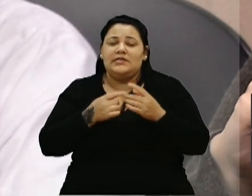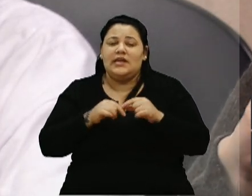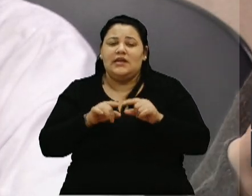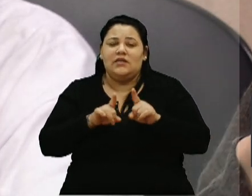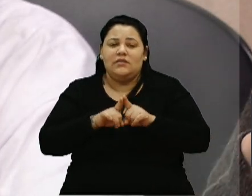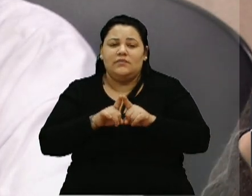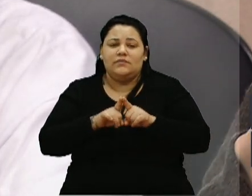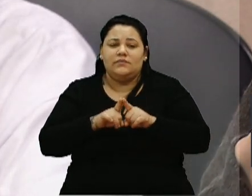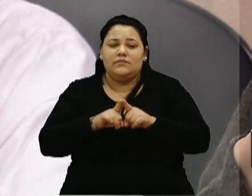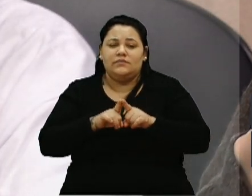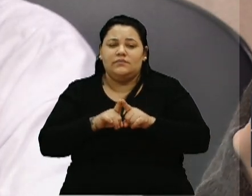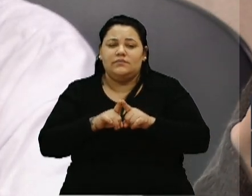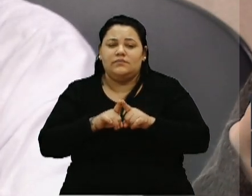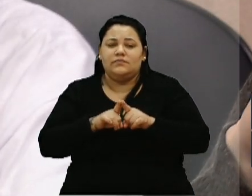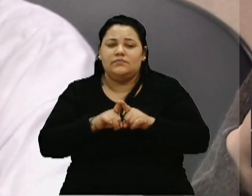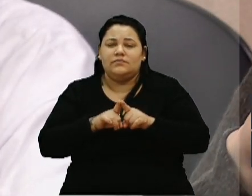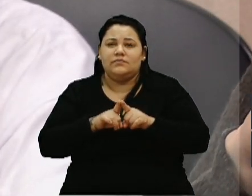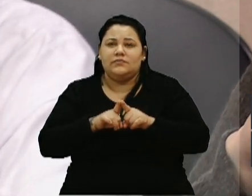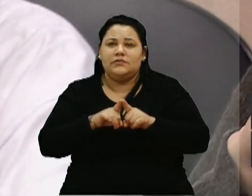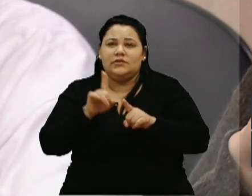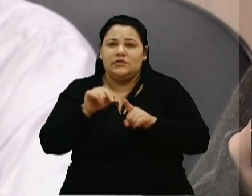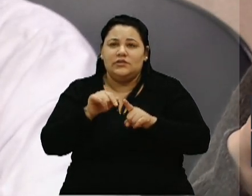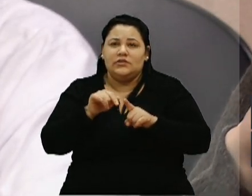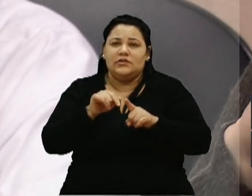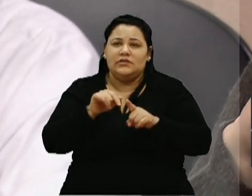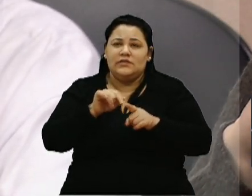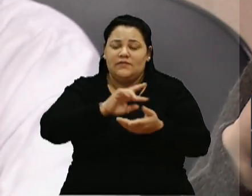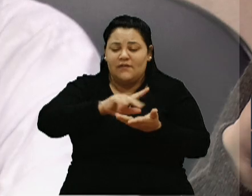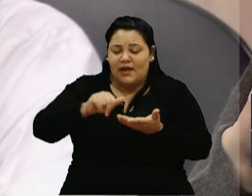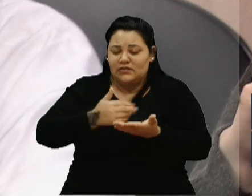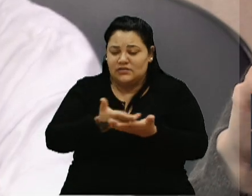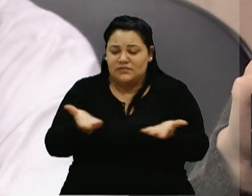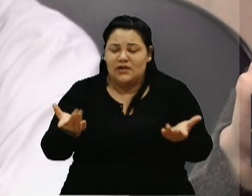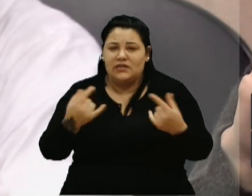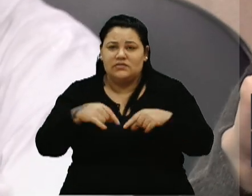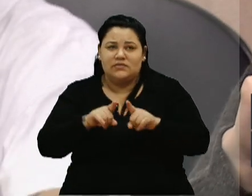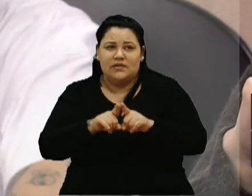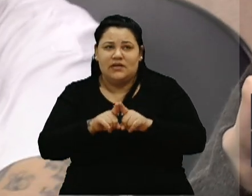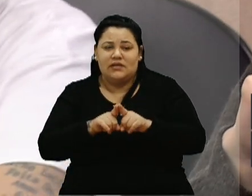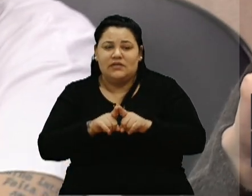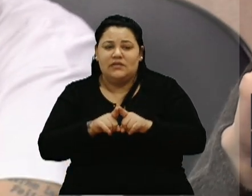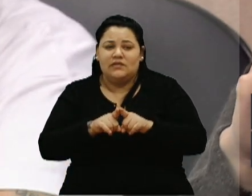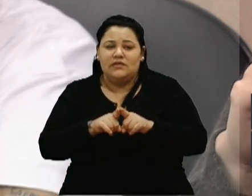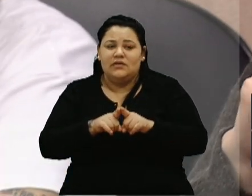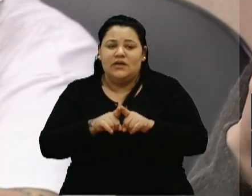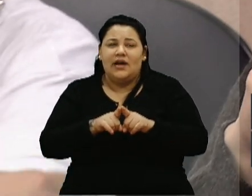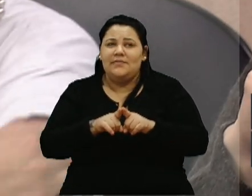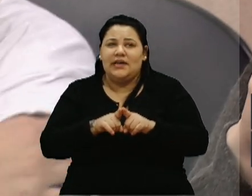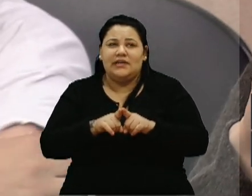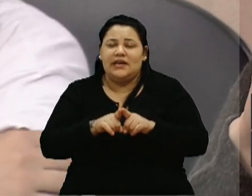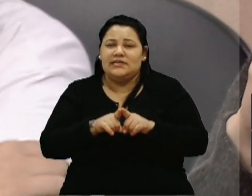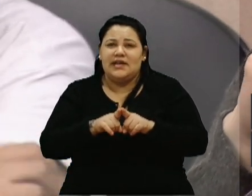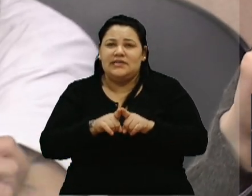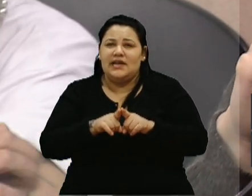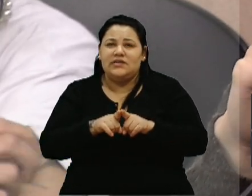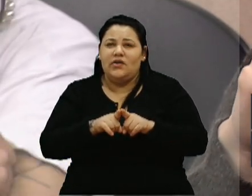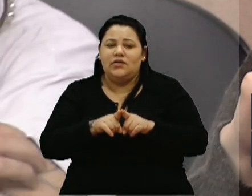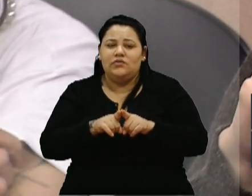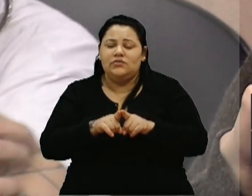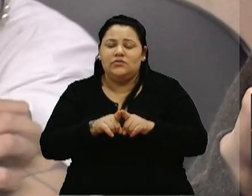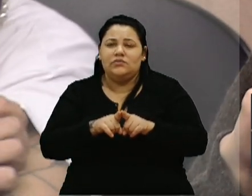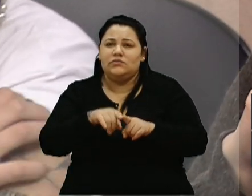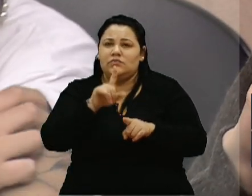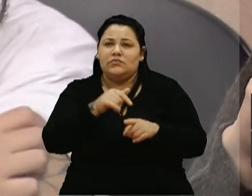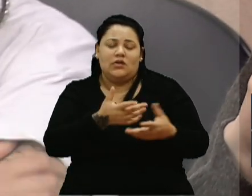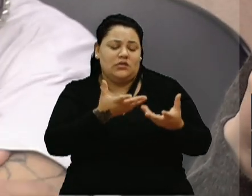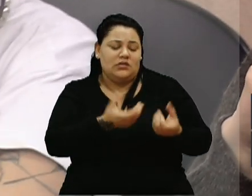menos coletiva, e a gente vê isso nos diversos espaços. Então, e até mesmo aqui, né, o pouco de pessoas que